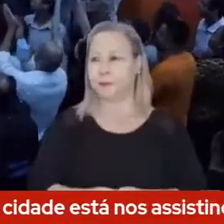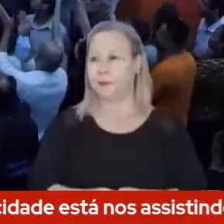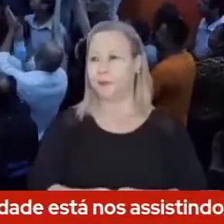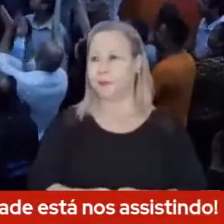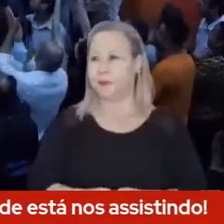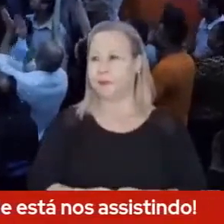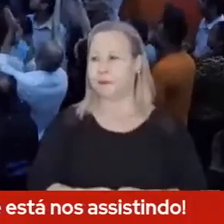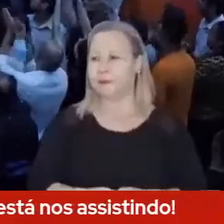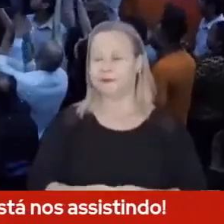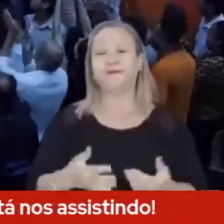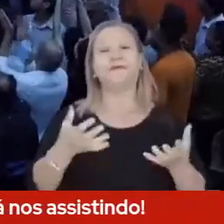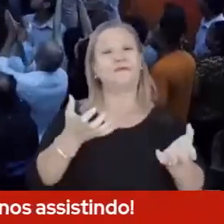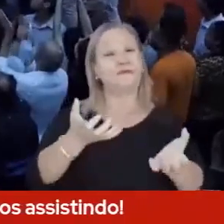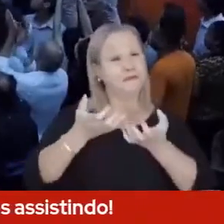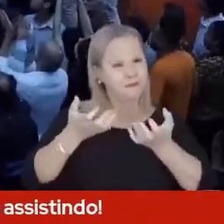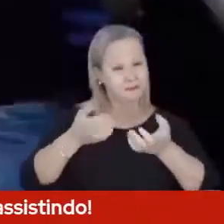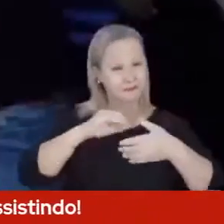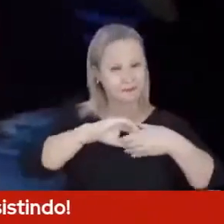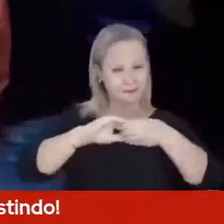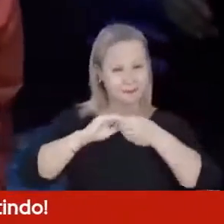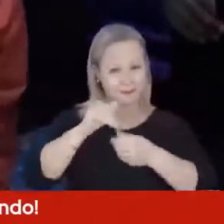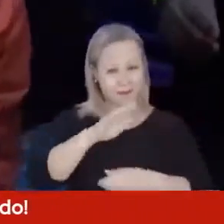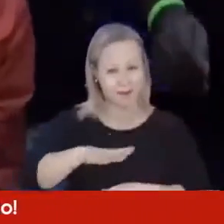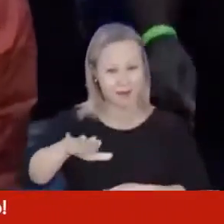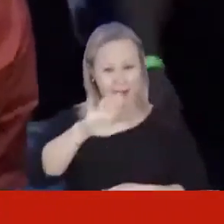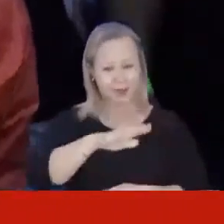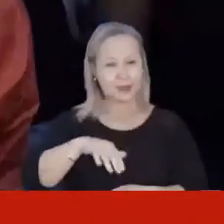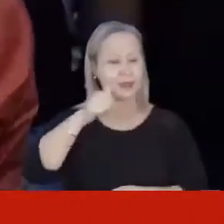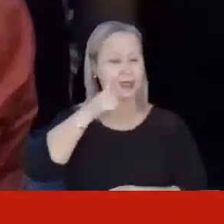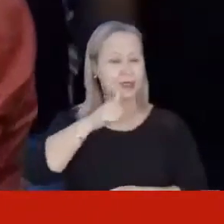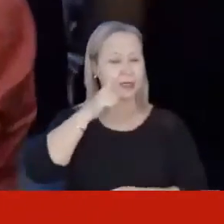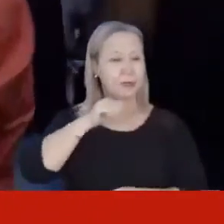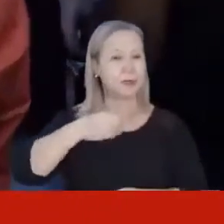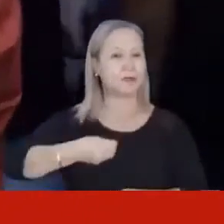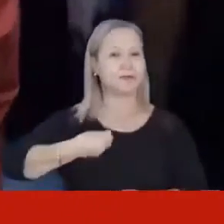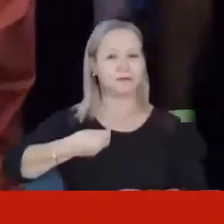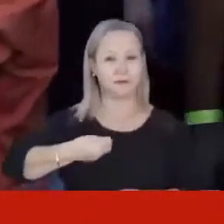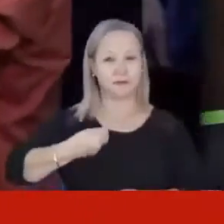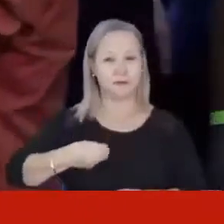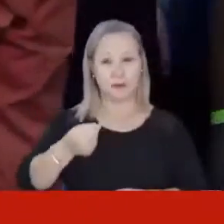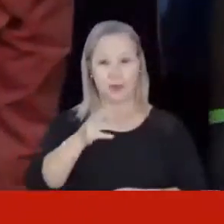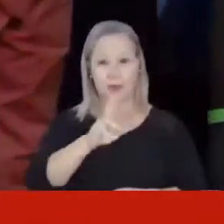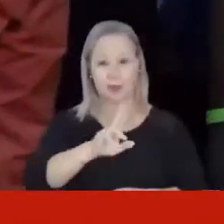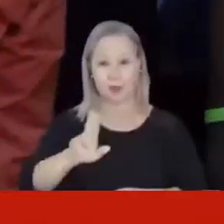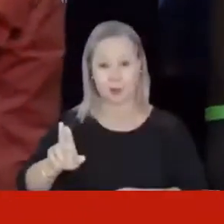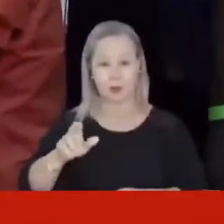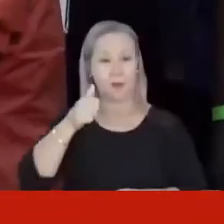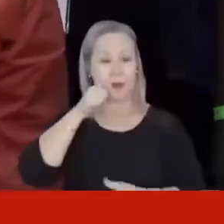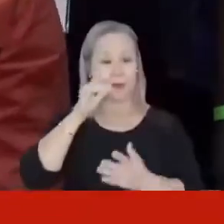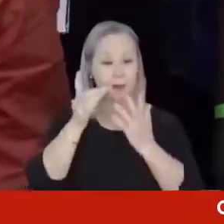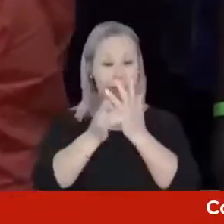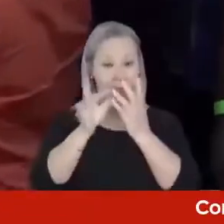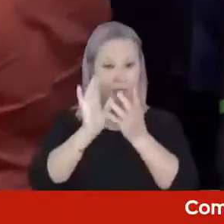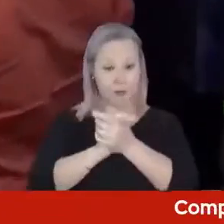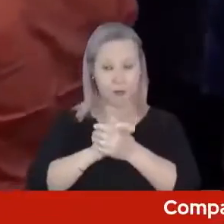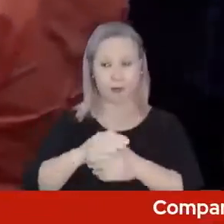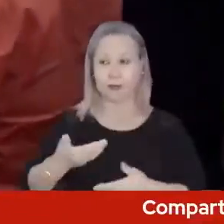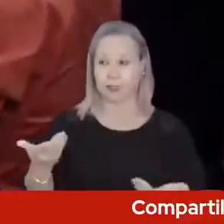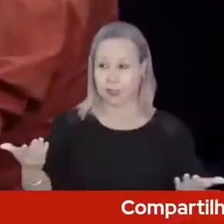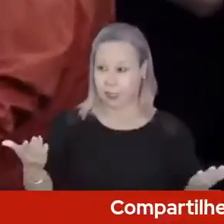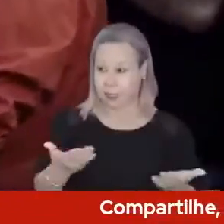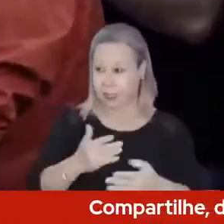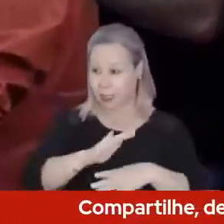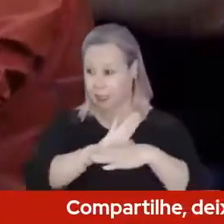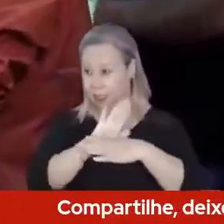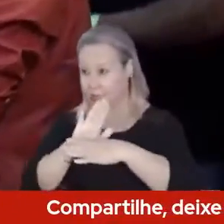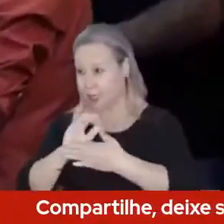saudar a todas as mulheres aqui, em nome da minha esposa Samantha, que está aqui ajudando, aqui, em